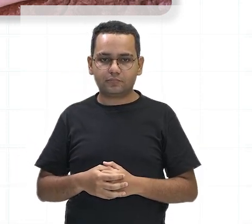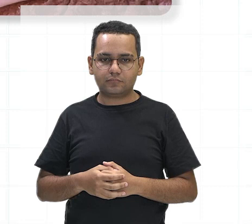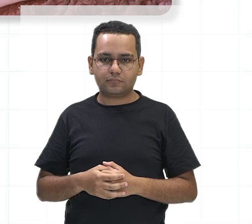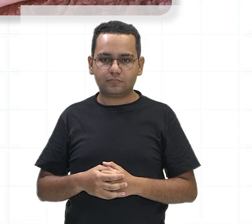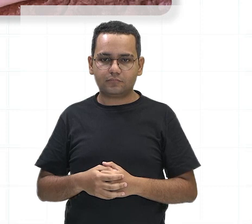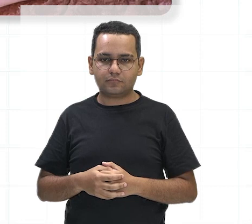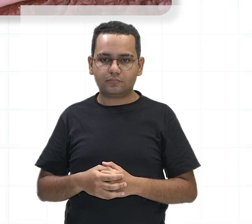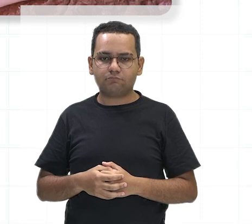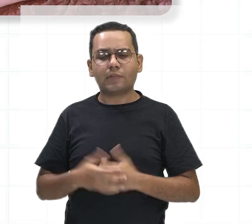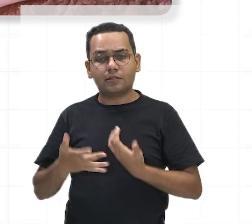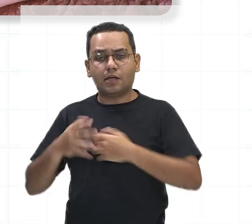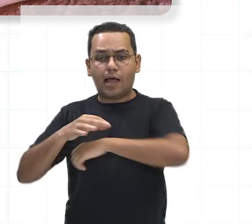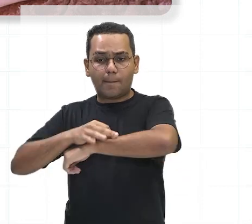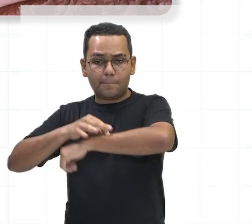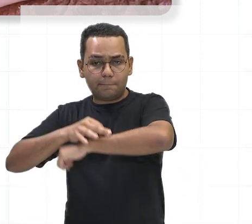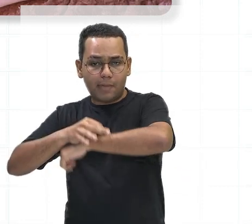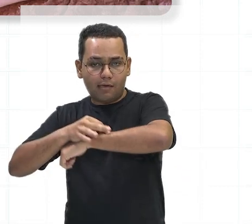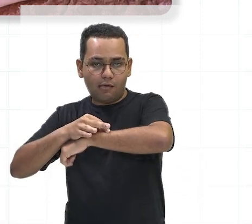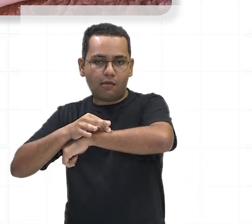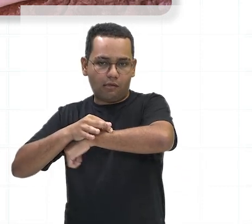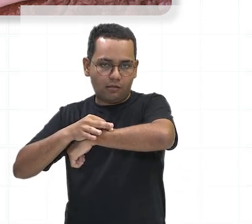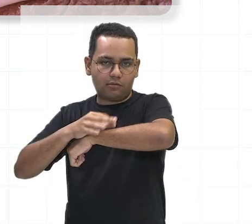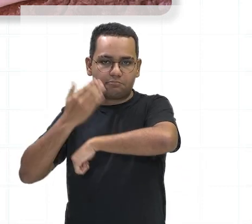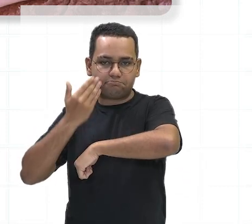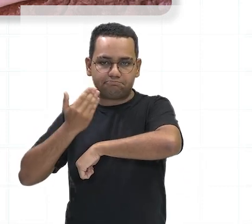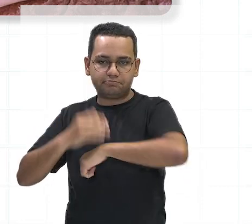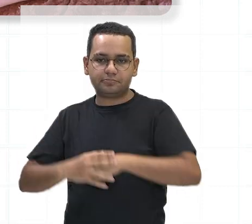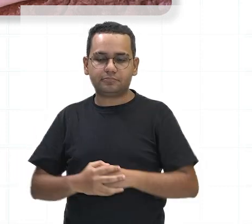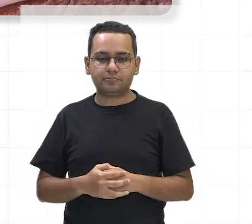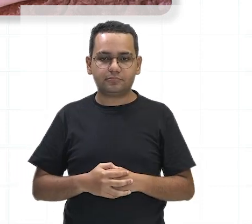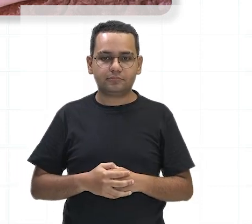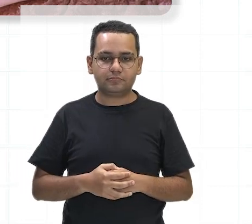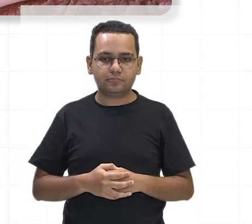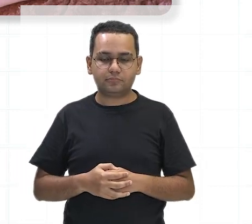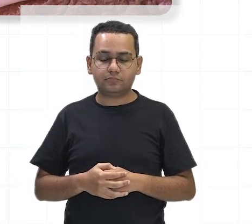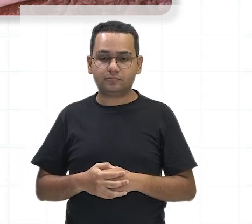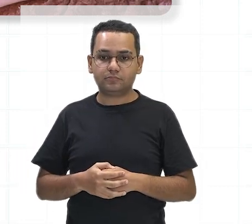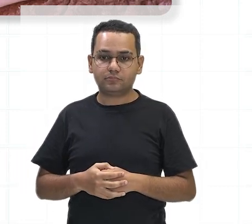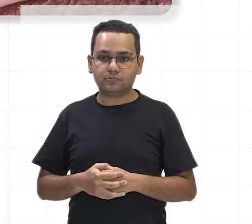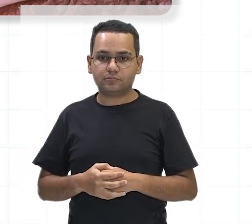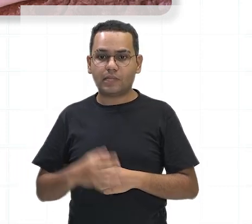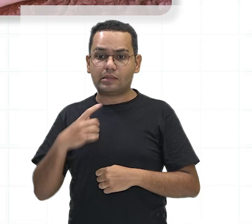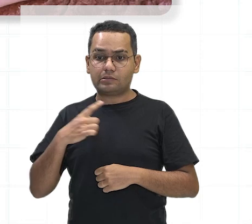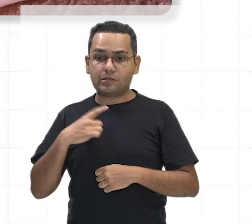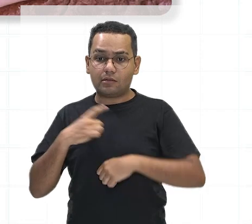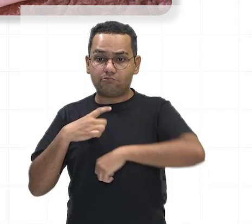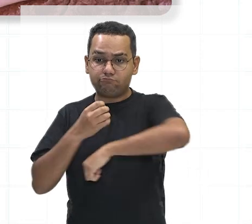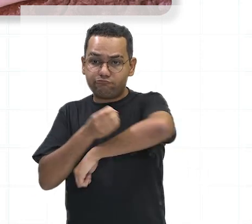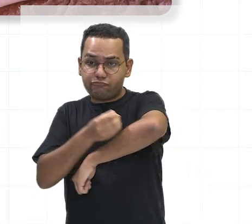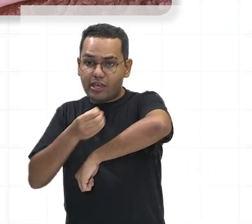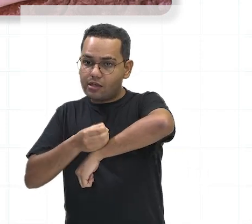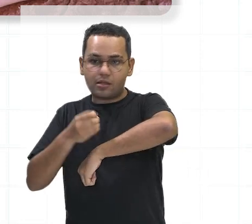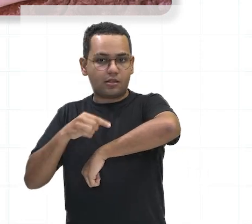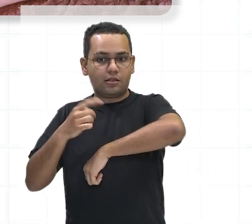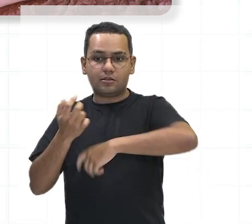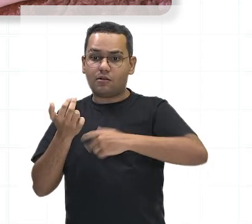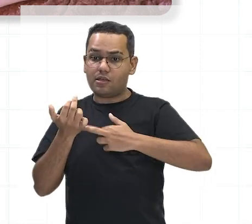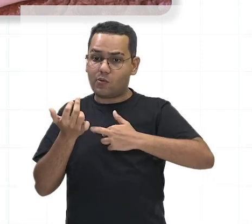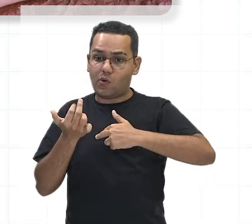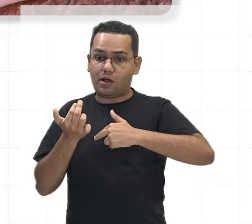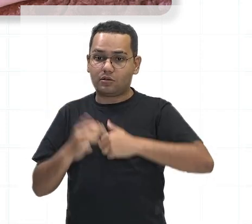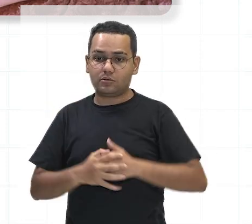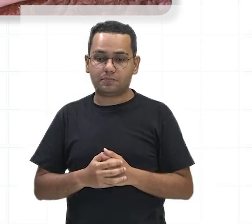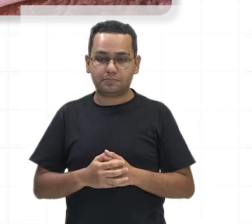forma, atacando a pele, né, e as mucosas, como a gente pode visualizar. Então, se formam feridas semelhantes a essa aí que a gente está